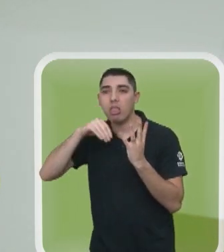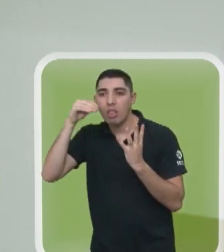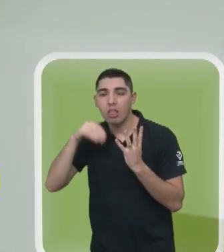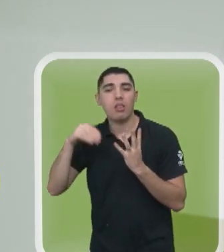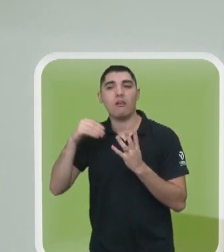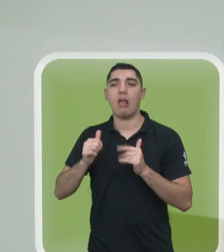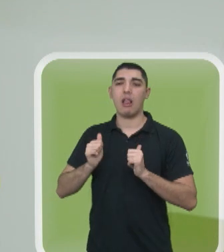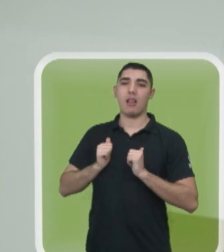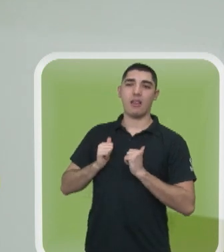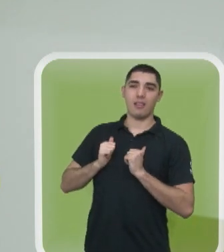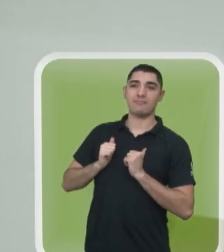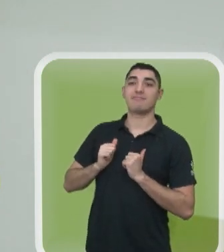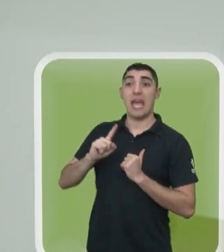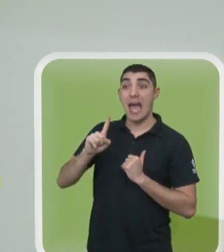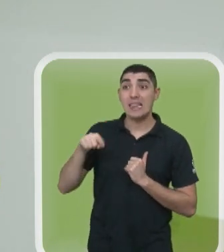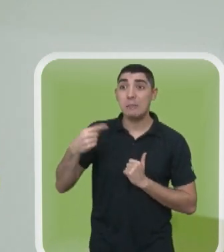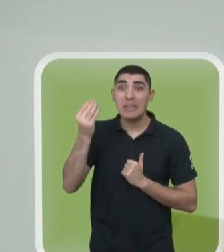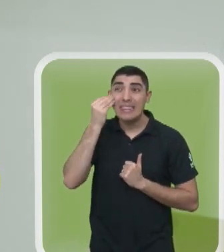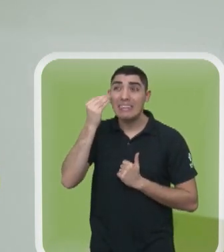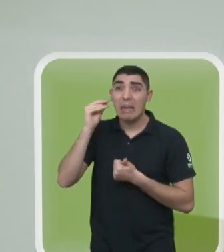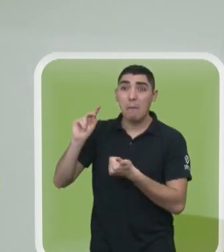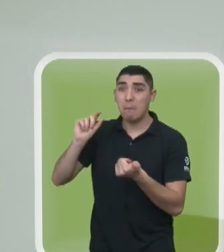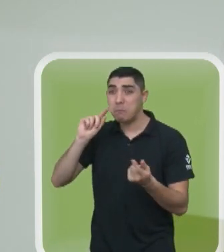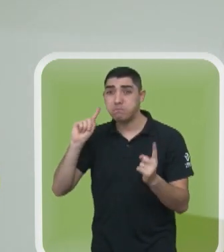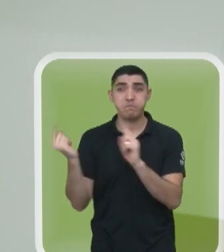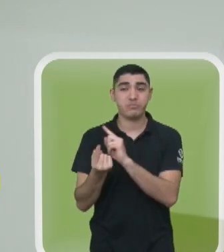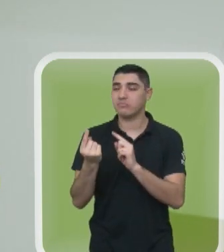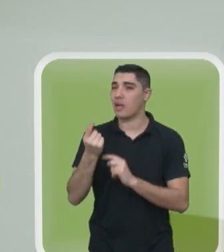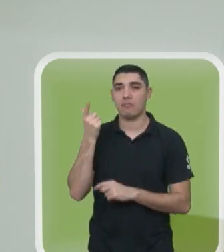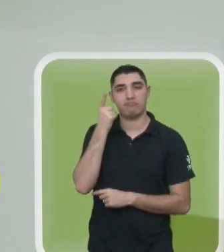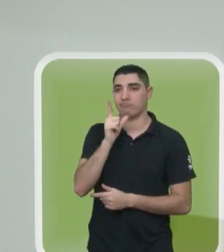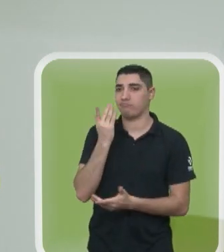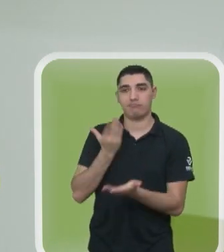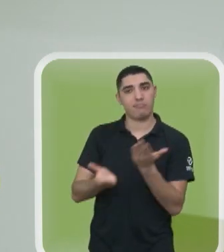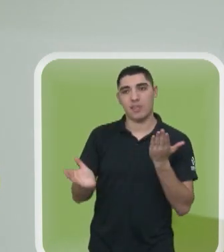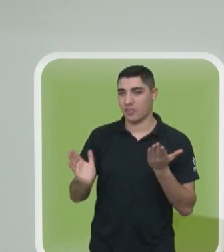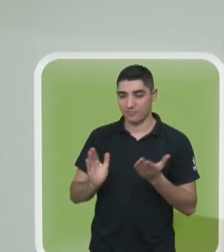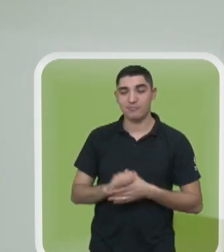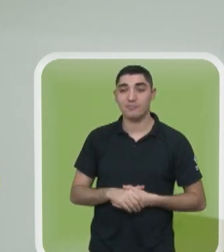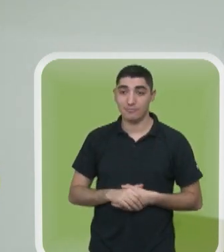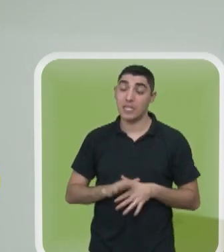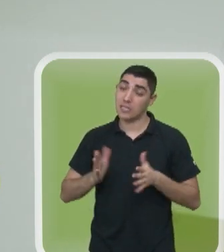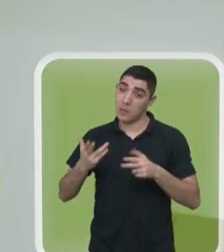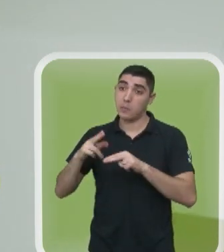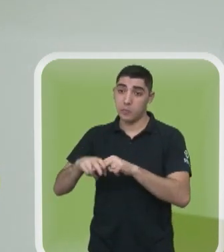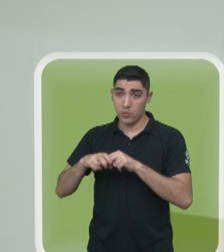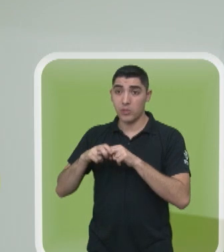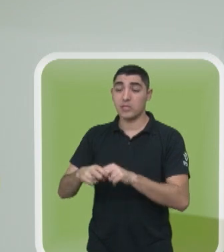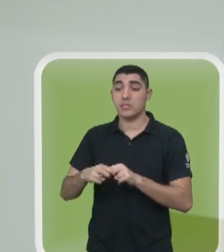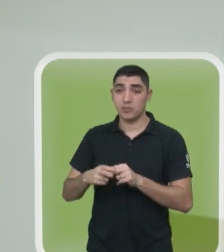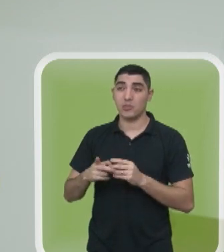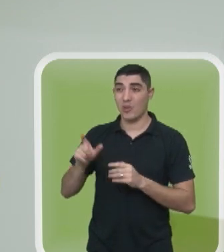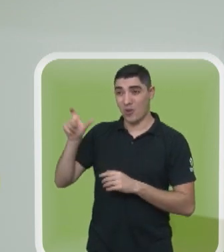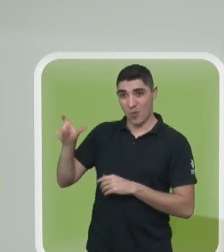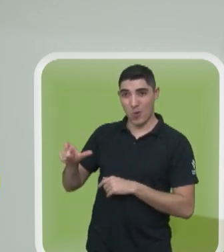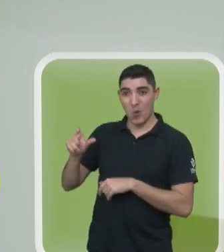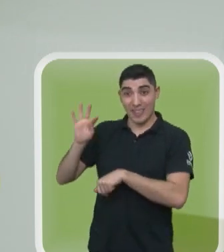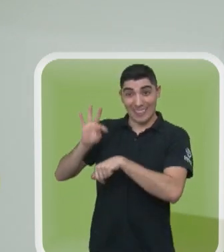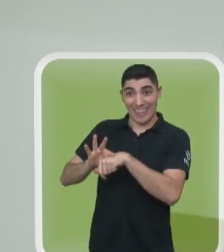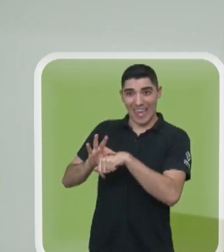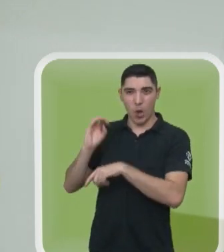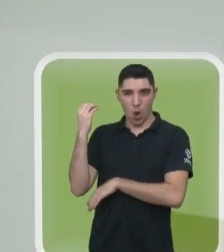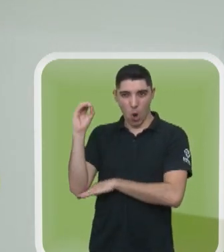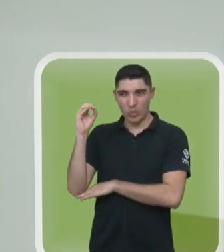à frente do placar, e quando foi tentar reverter ou tentar correr atrás já não dava mais tempo, né? E então por isso a comemoração do técnico do Osasco,